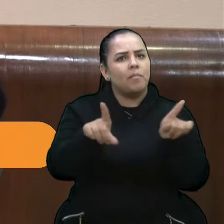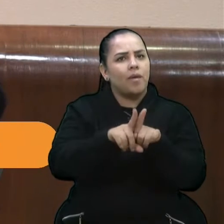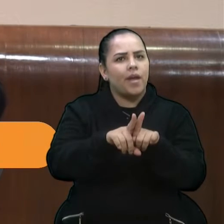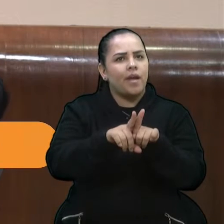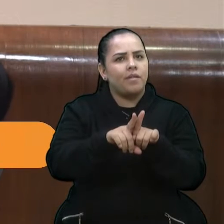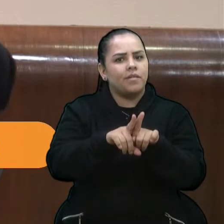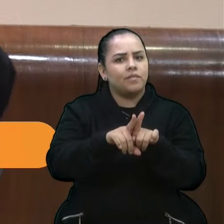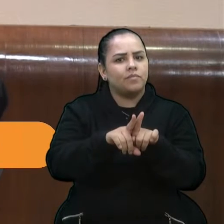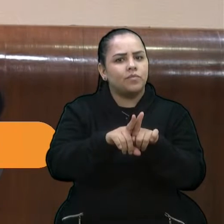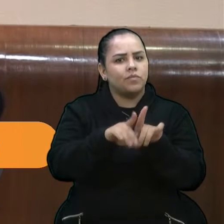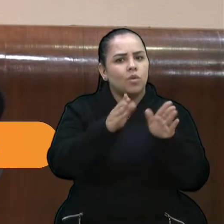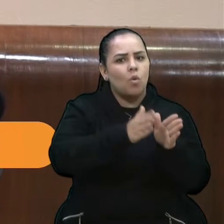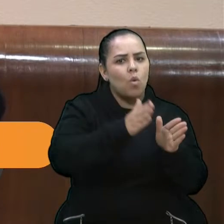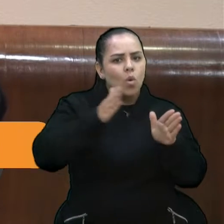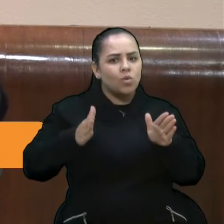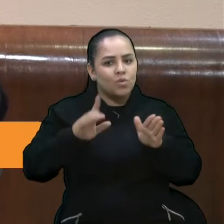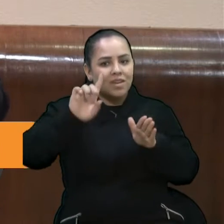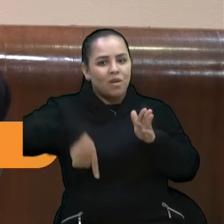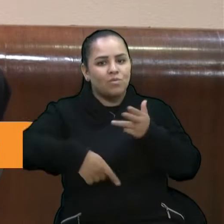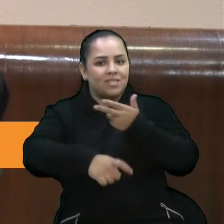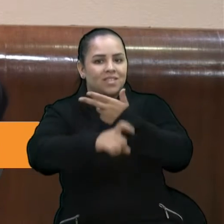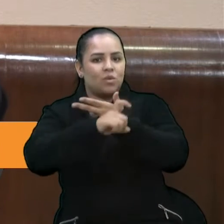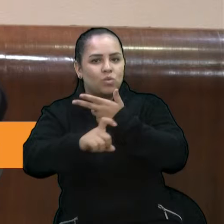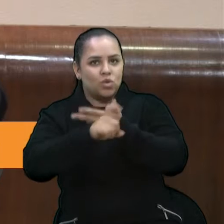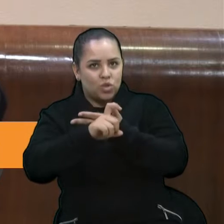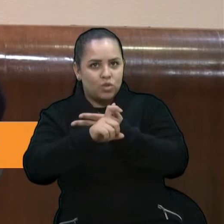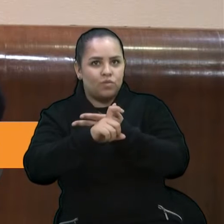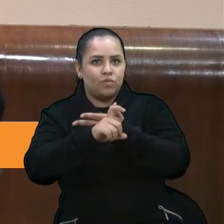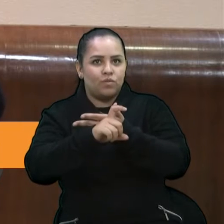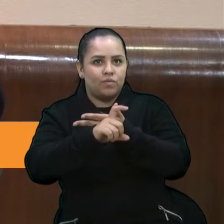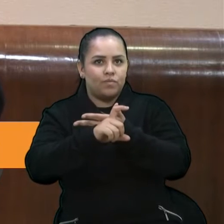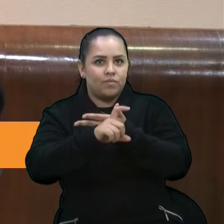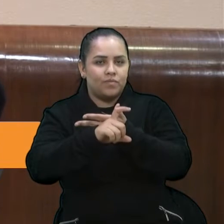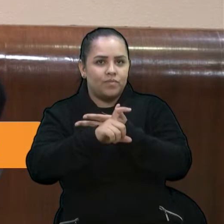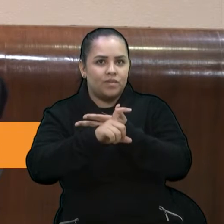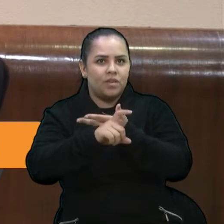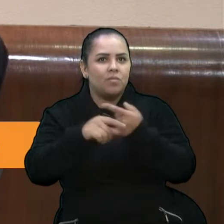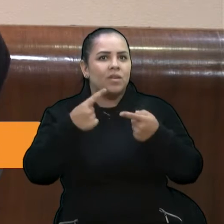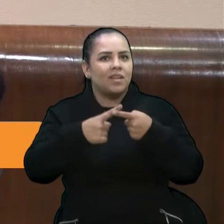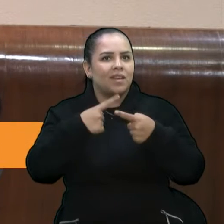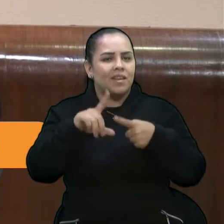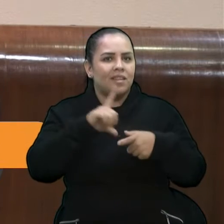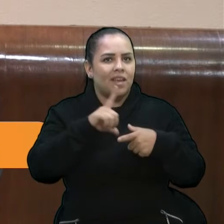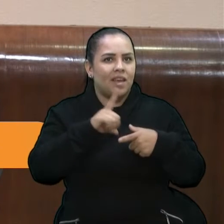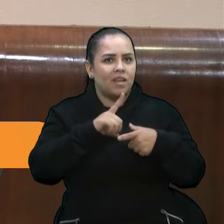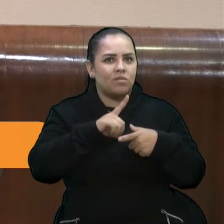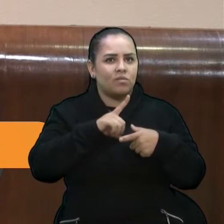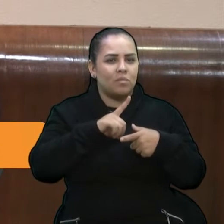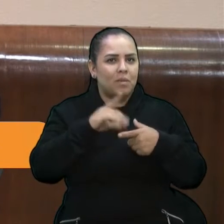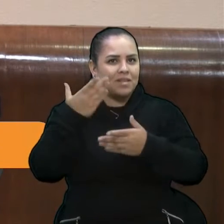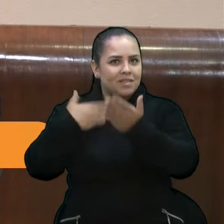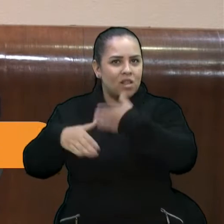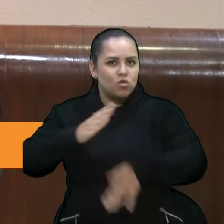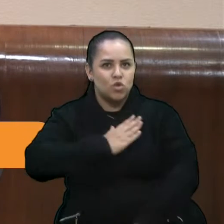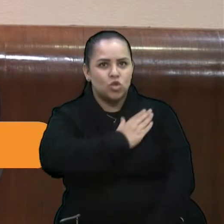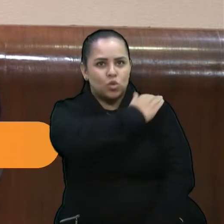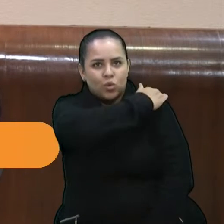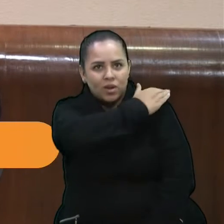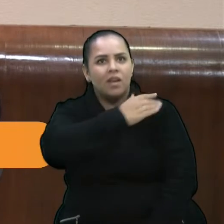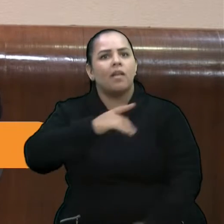lado, que é o executivo. No governo Figueiredo da ditadura militar, você também esteve atuando.